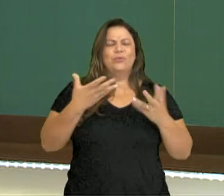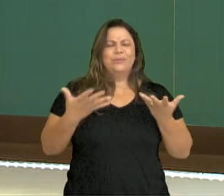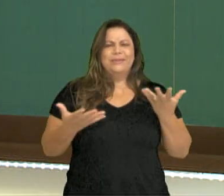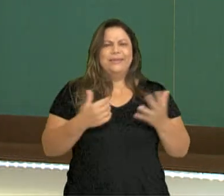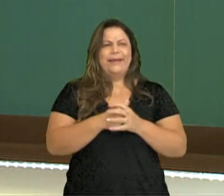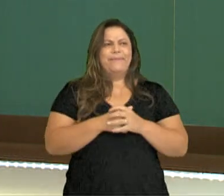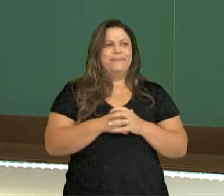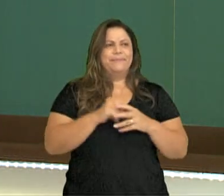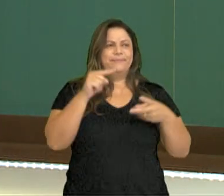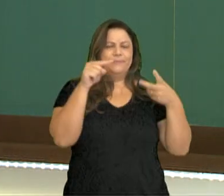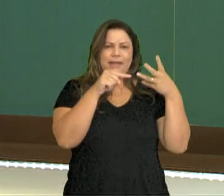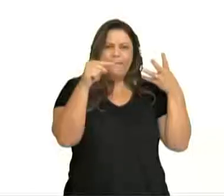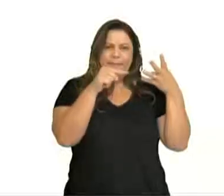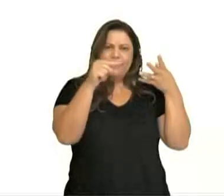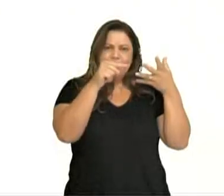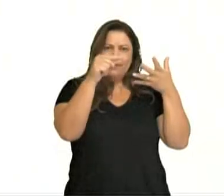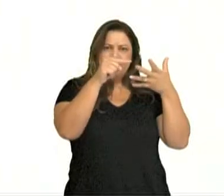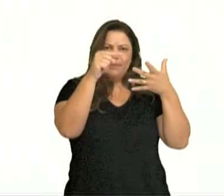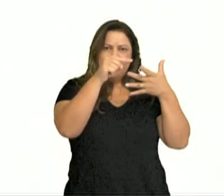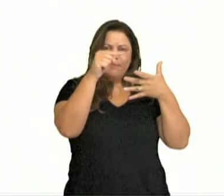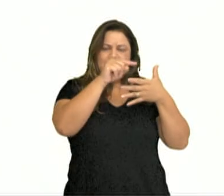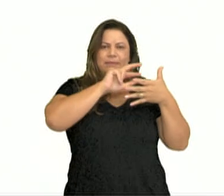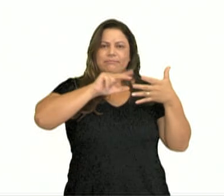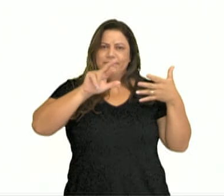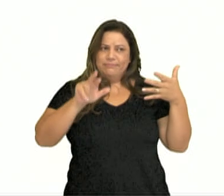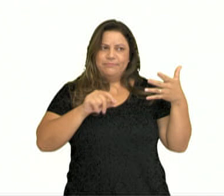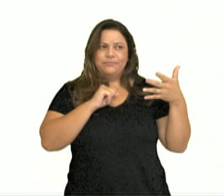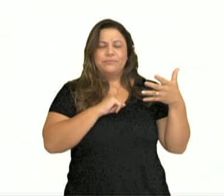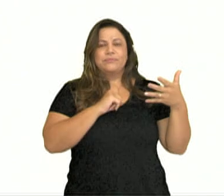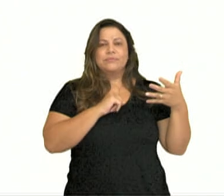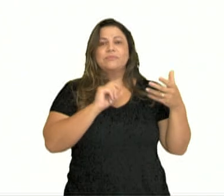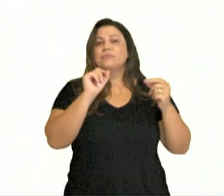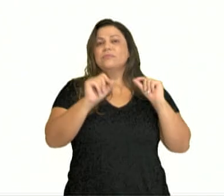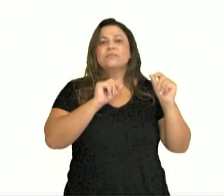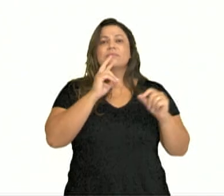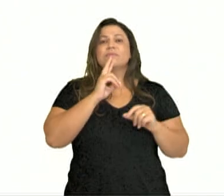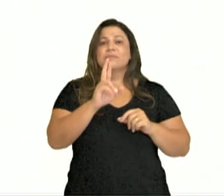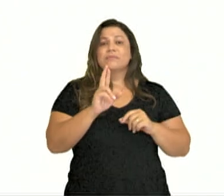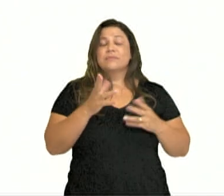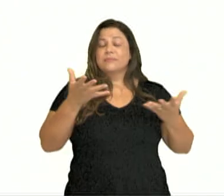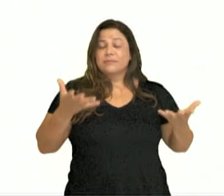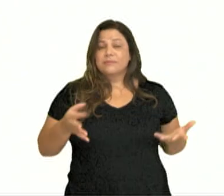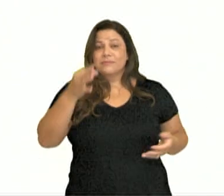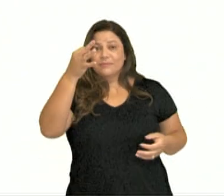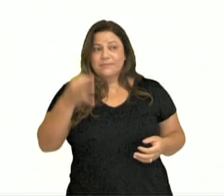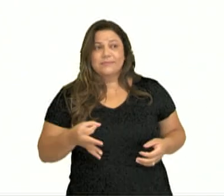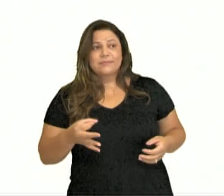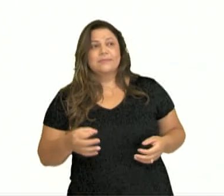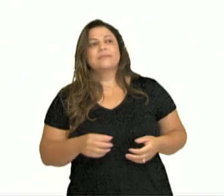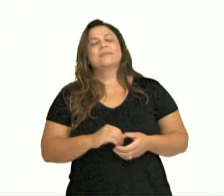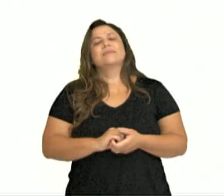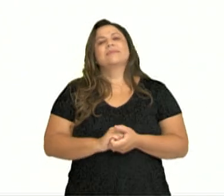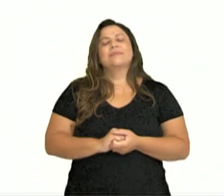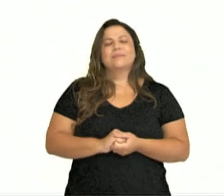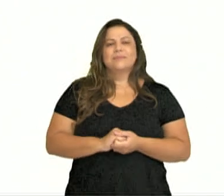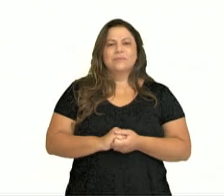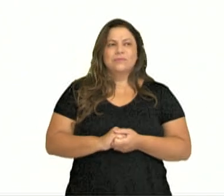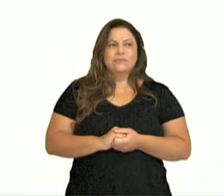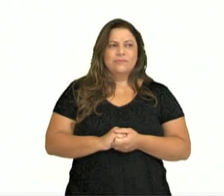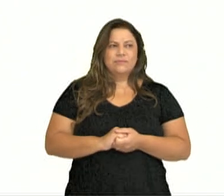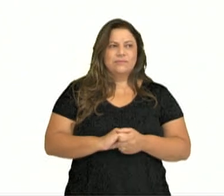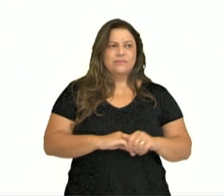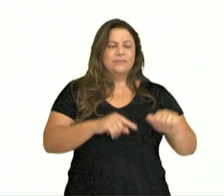absorção, B, ambos fotossíntese, C, quimiossíntese e fermentação, Ou D, fotossíntese e